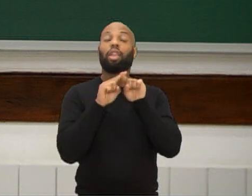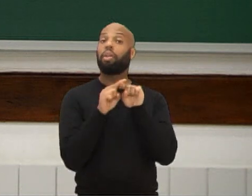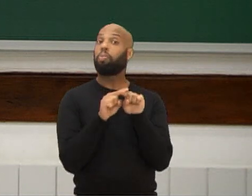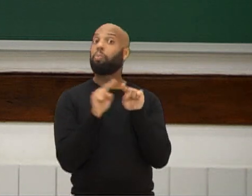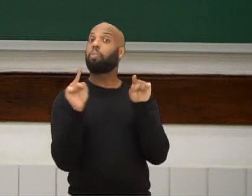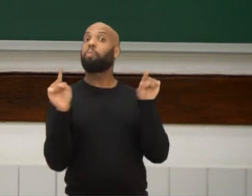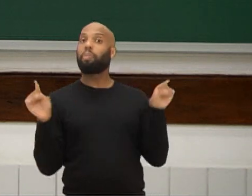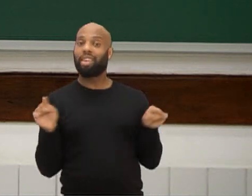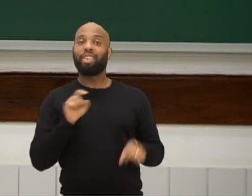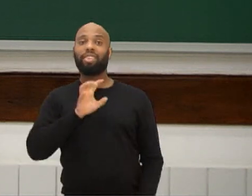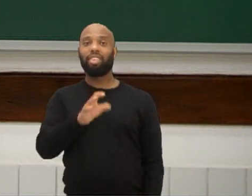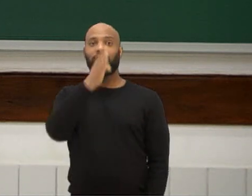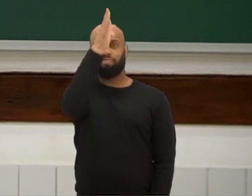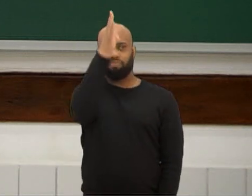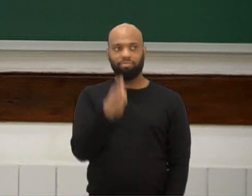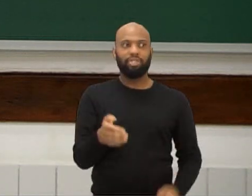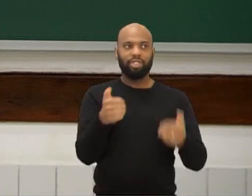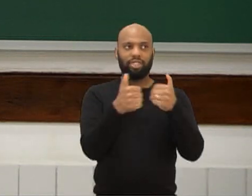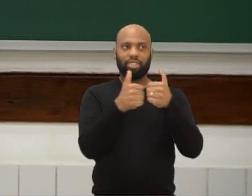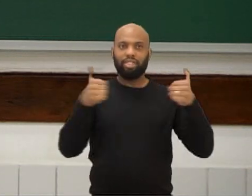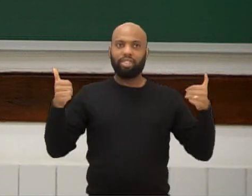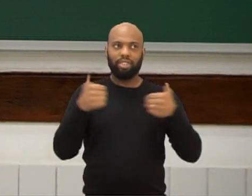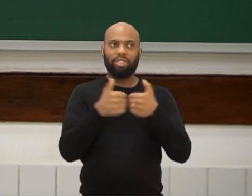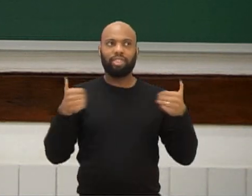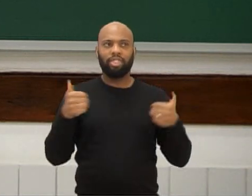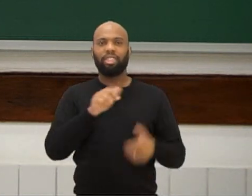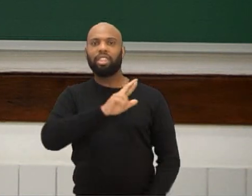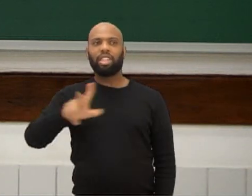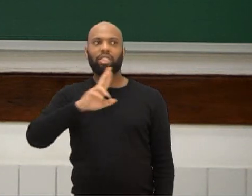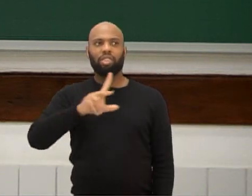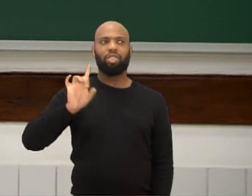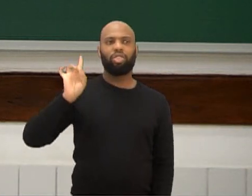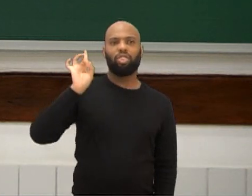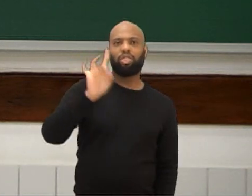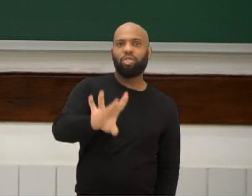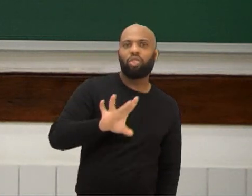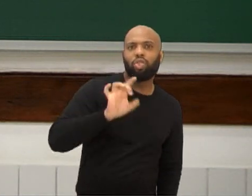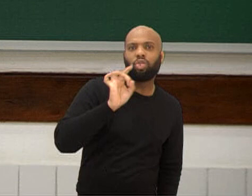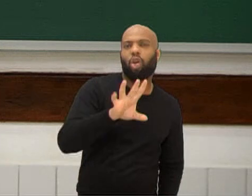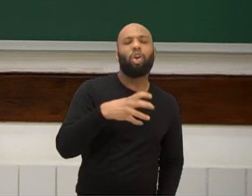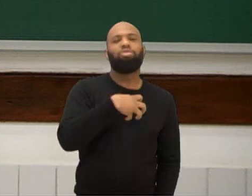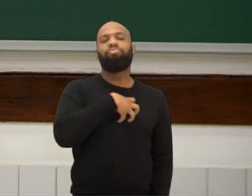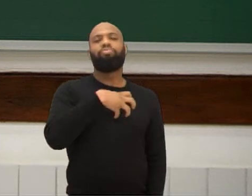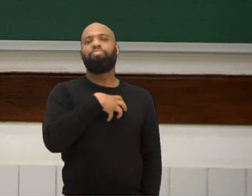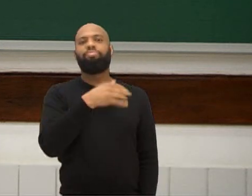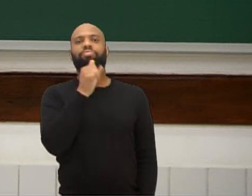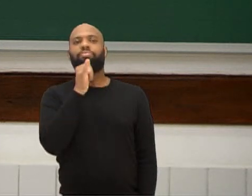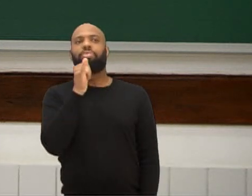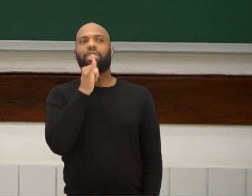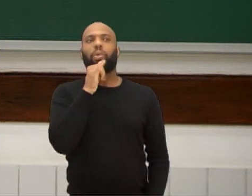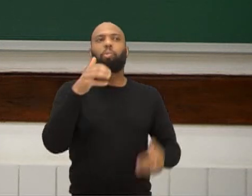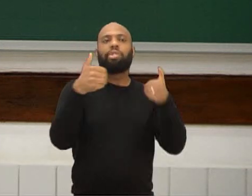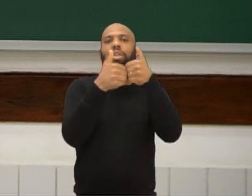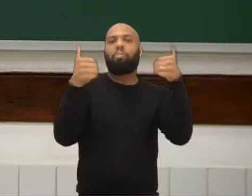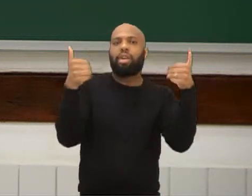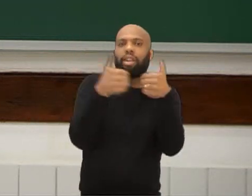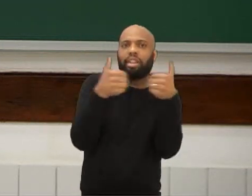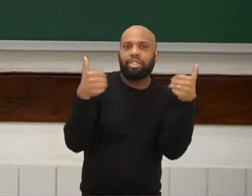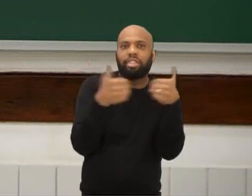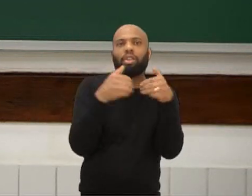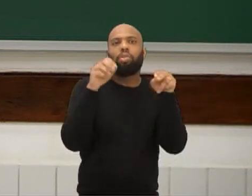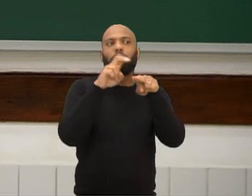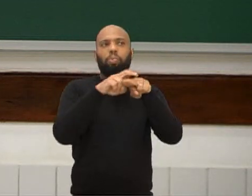Mas essa cortina de ferro, ela não era só aparentemente uma